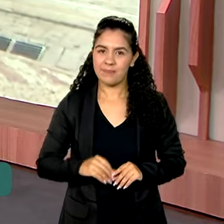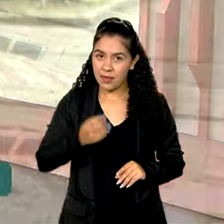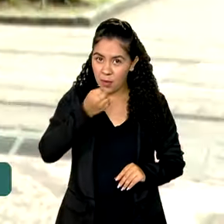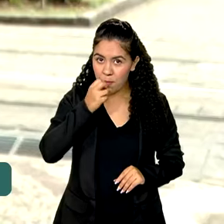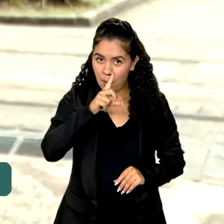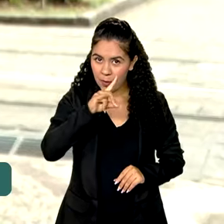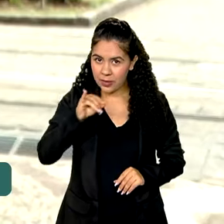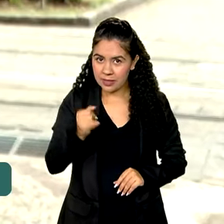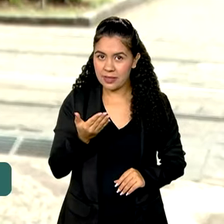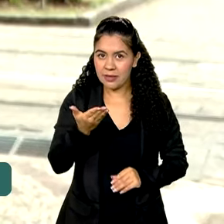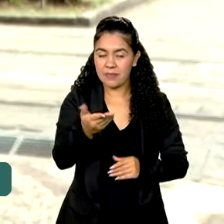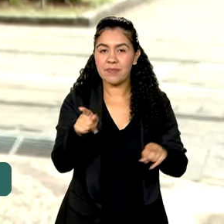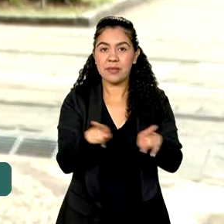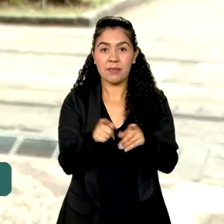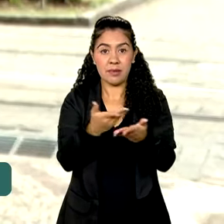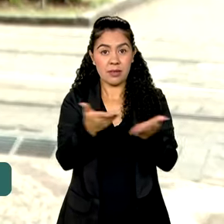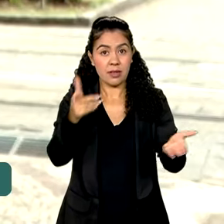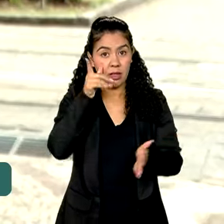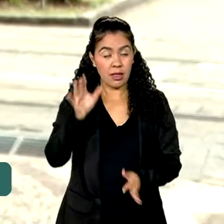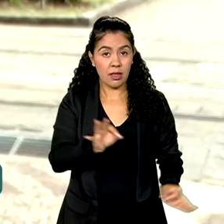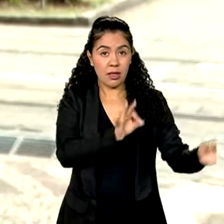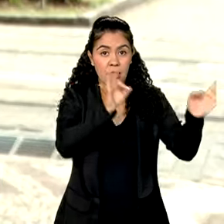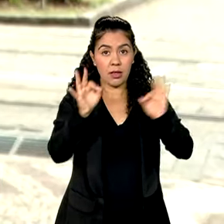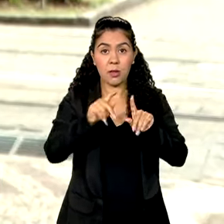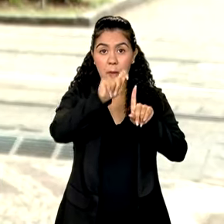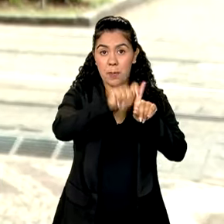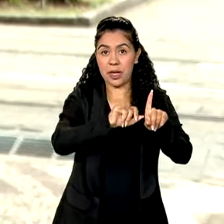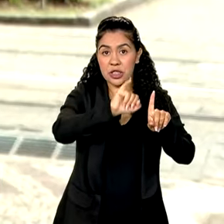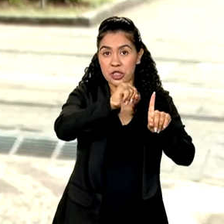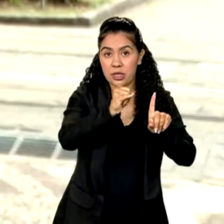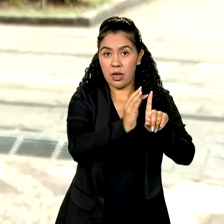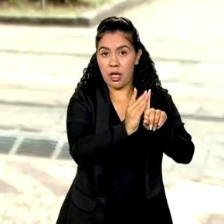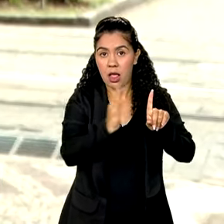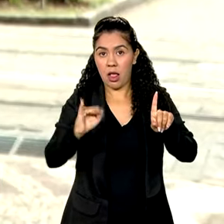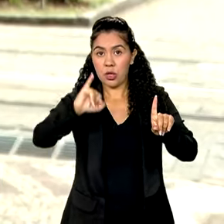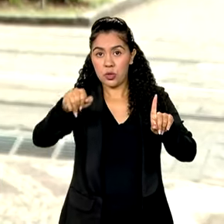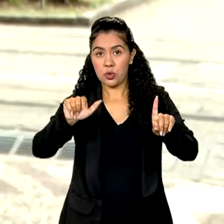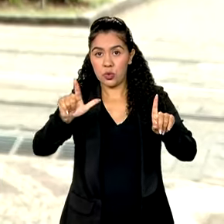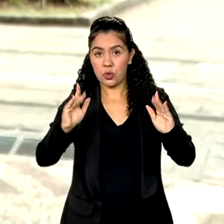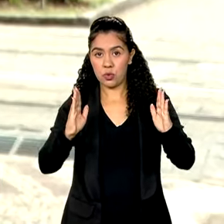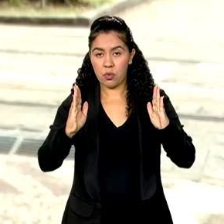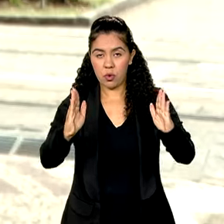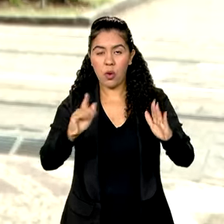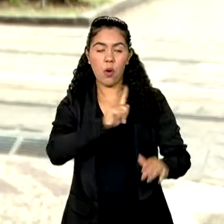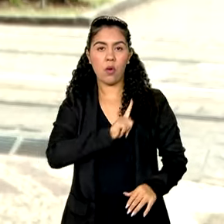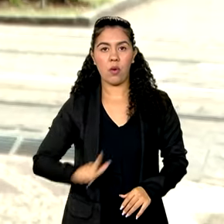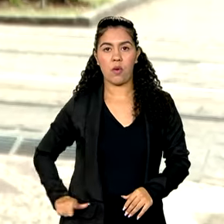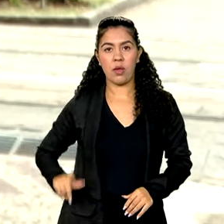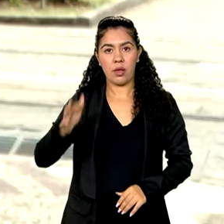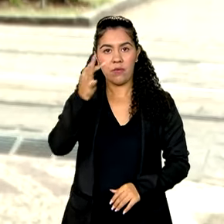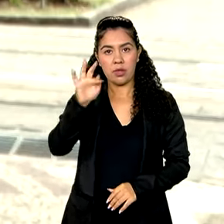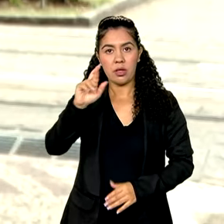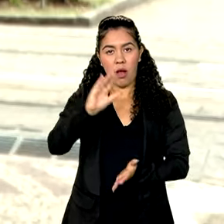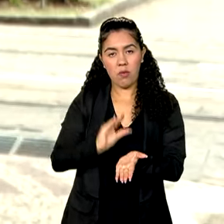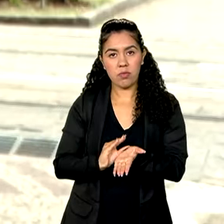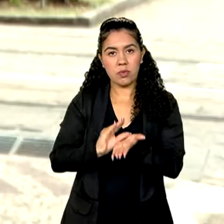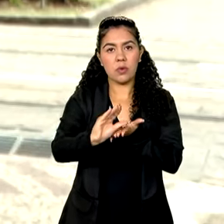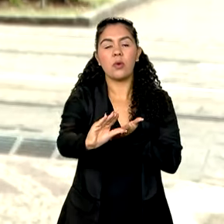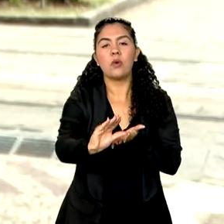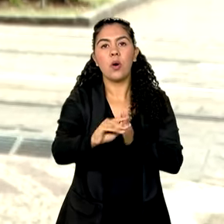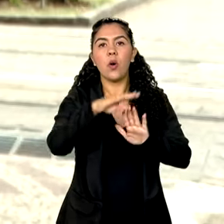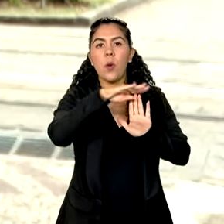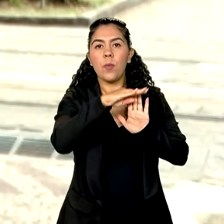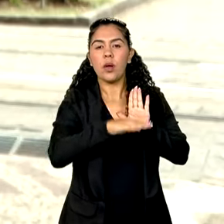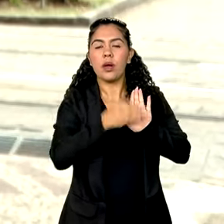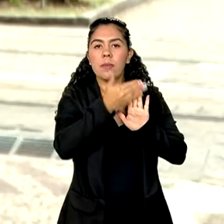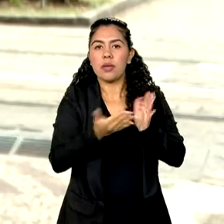Karine. Bom dia a todos. Entre janeiro e julho deste ano, o governo federal fez um investimento no programa Luz para Todos